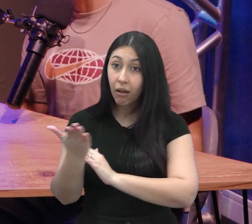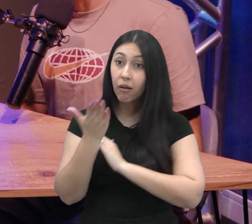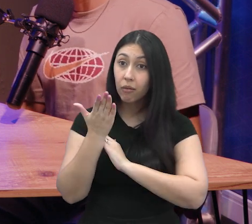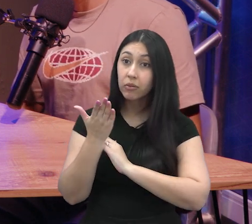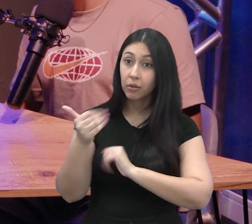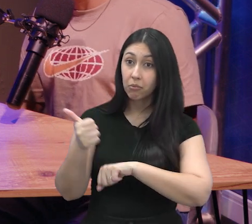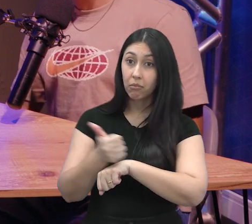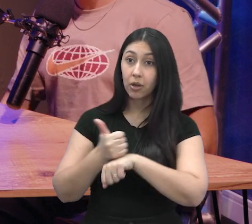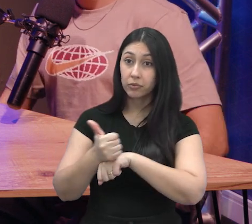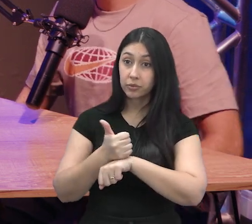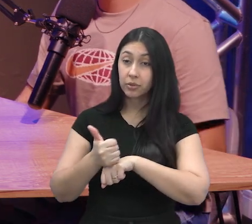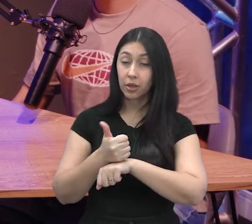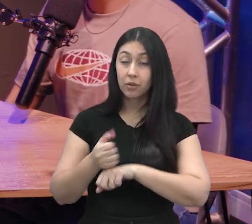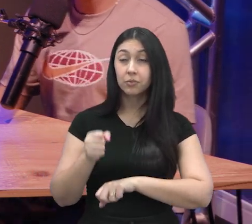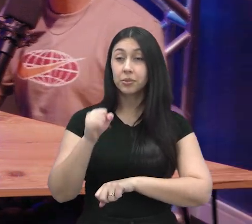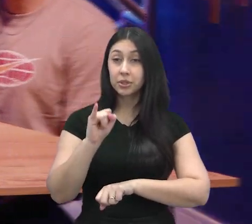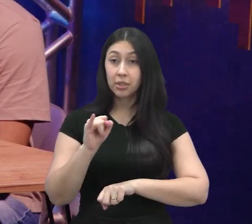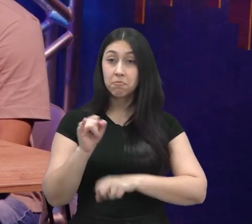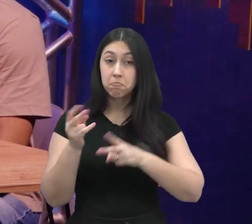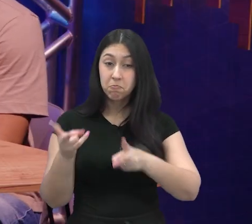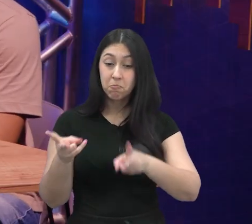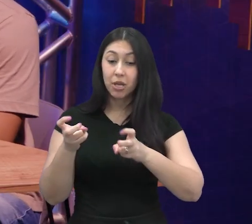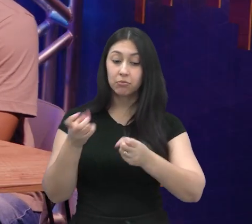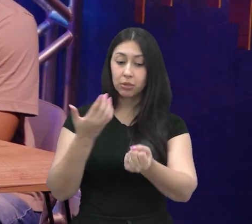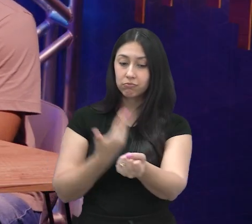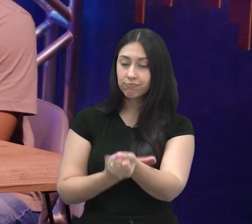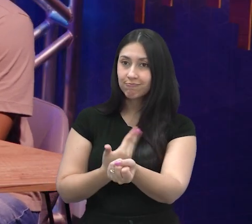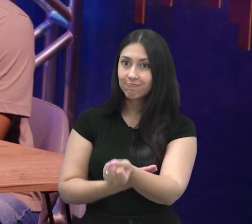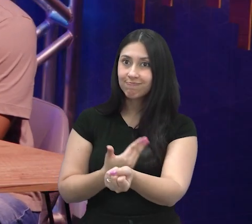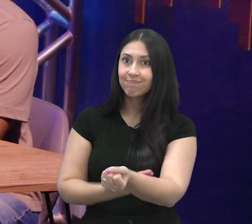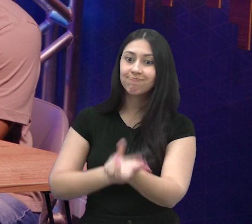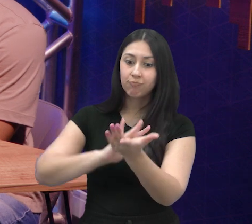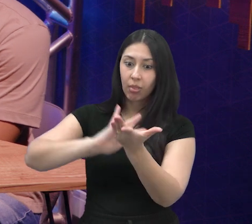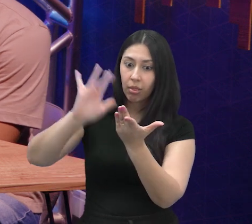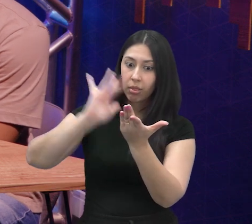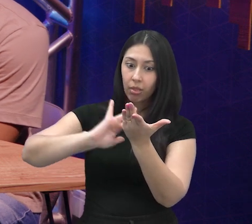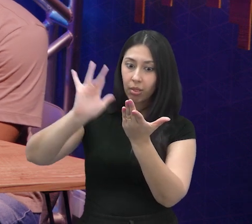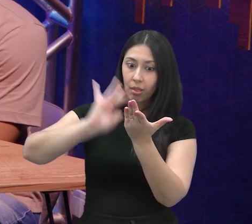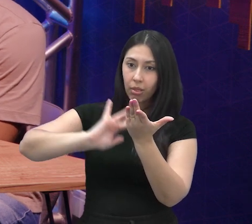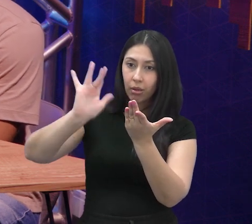de um profissional, né? Se você tem essa prática e se você percebeu